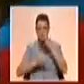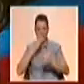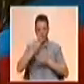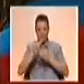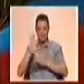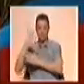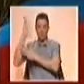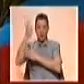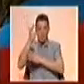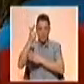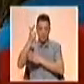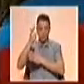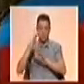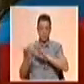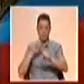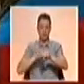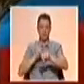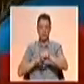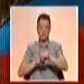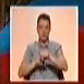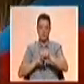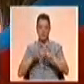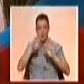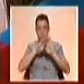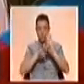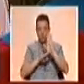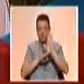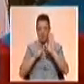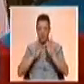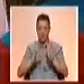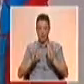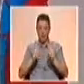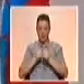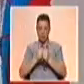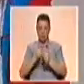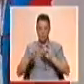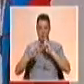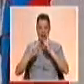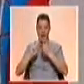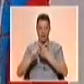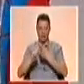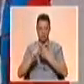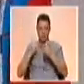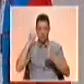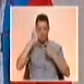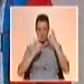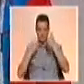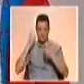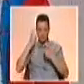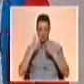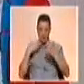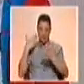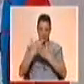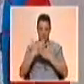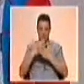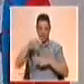ambiente duram quanto tempo? Nós programamos normalmente acompanhar o ano letivo, porque inicialmente pensamos... Portanto, vão até ao verão? É, vão